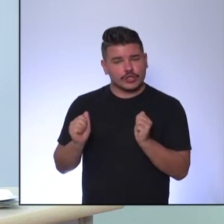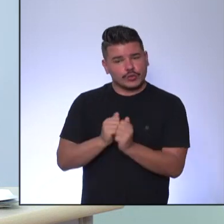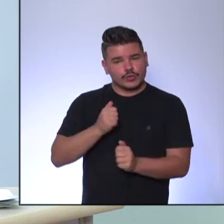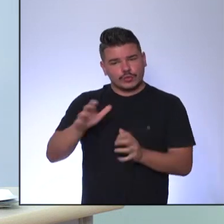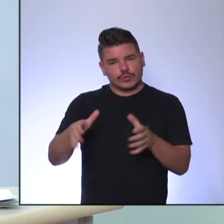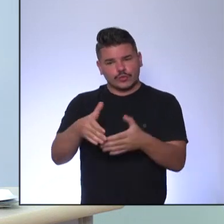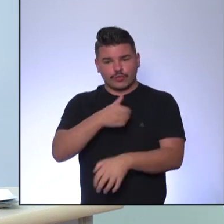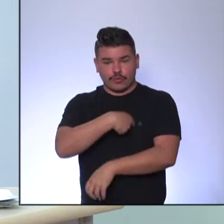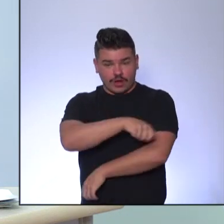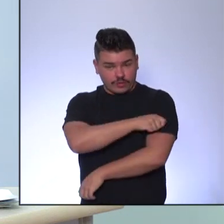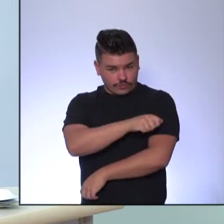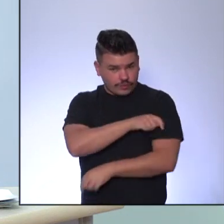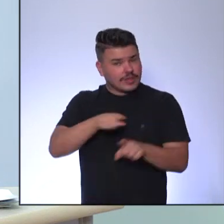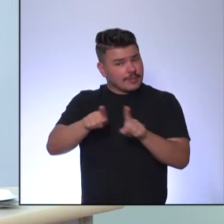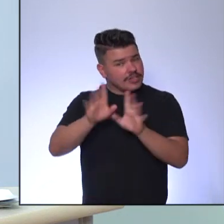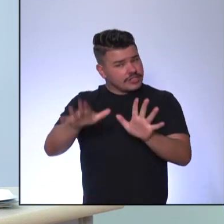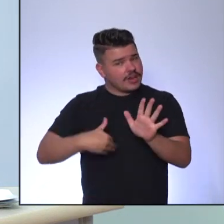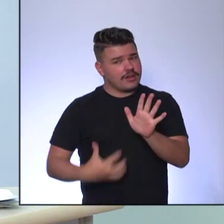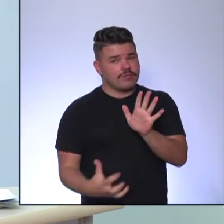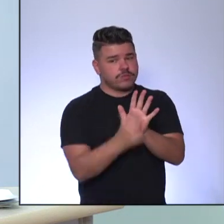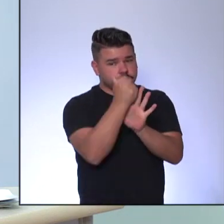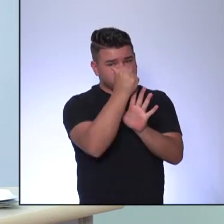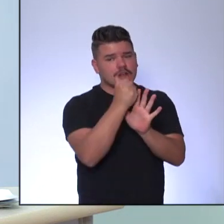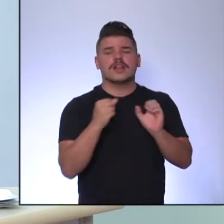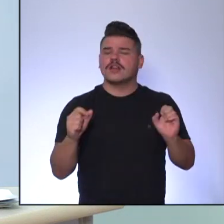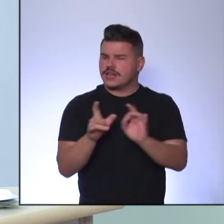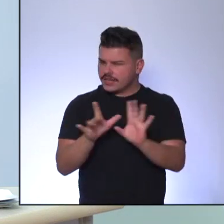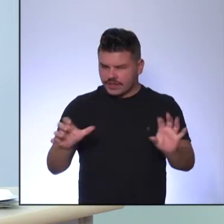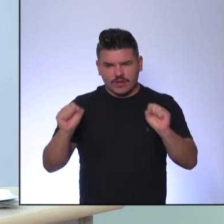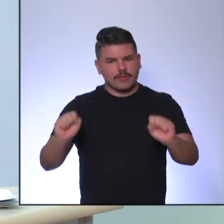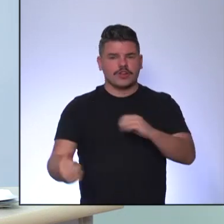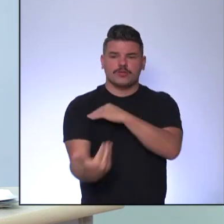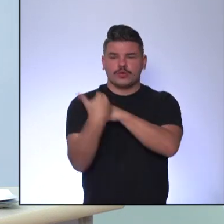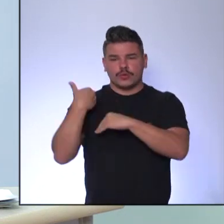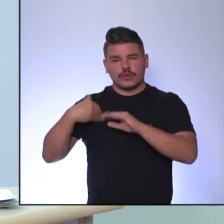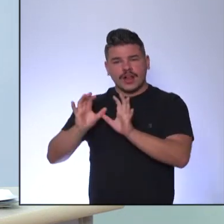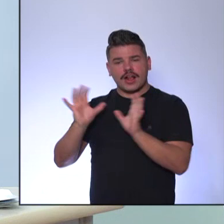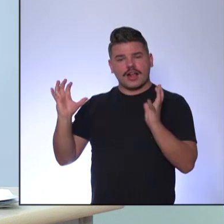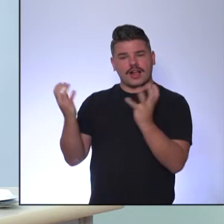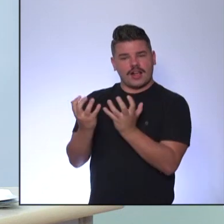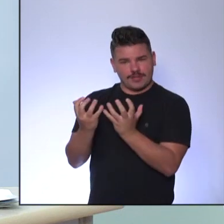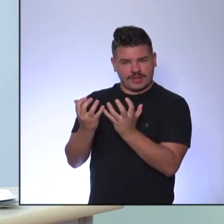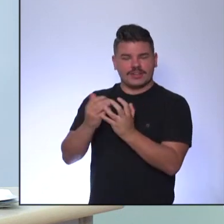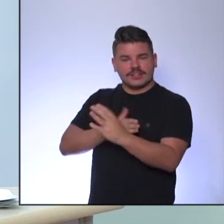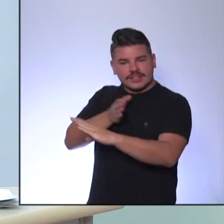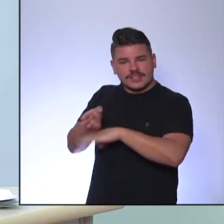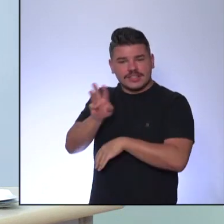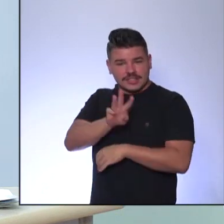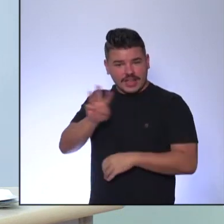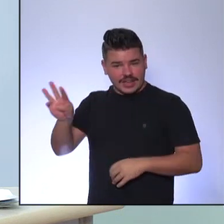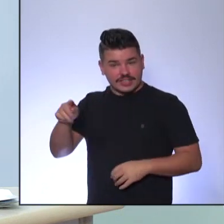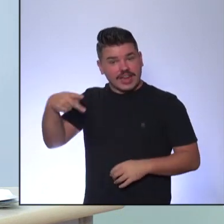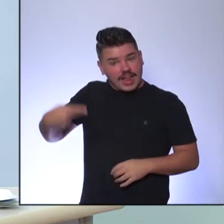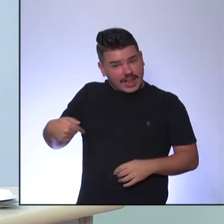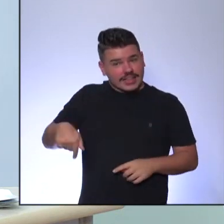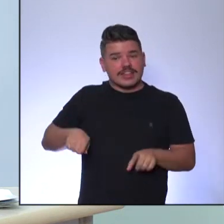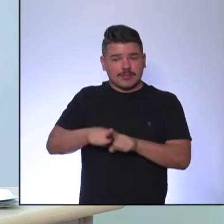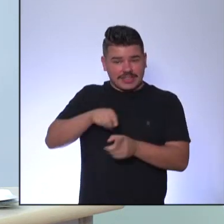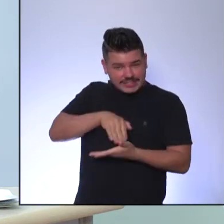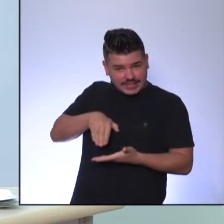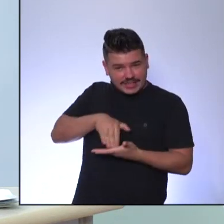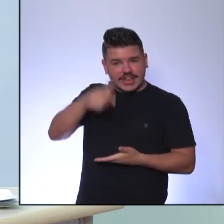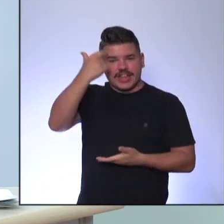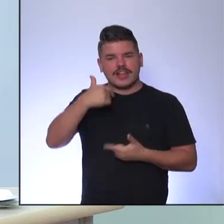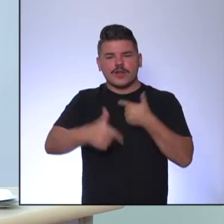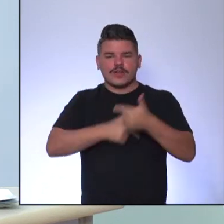as inscrições abertas, tá? Então, procurem aí no site da Câmara. E um outro programa também que eu cuido aqui, que é voltado também para estudantes